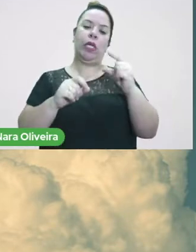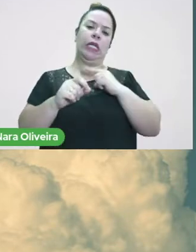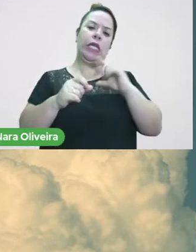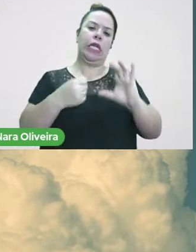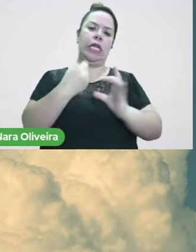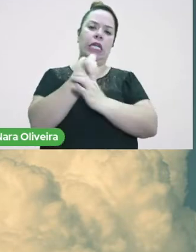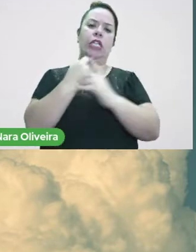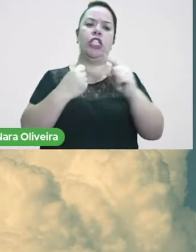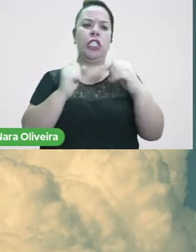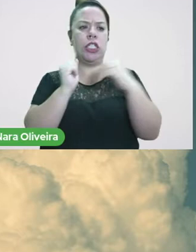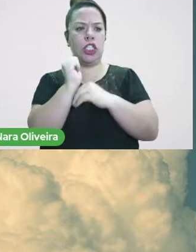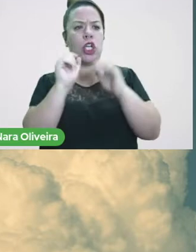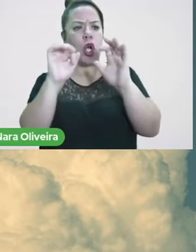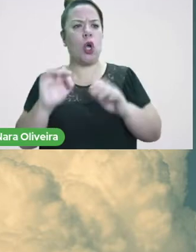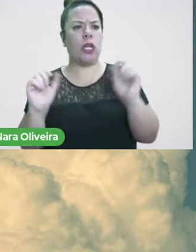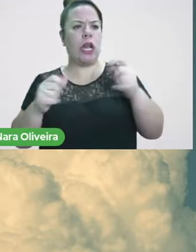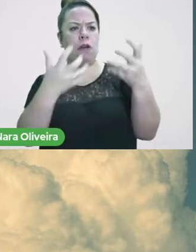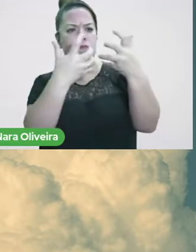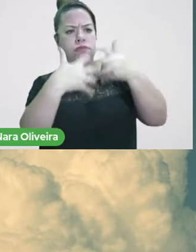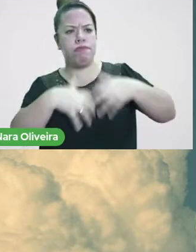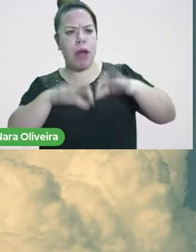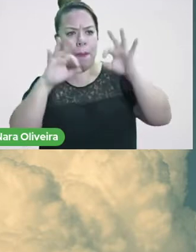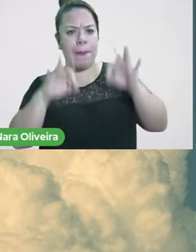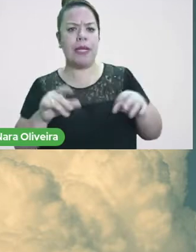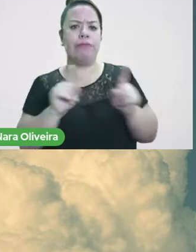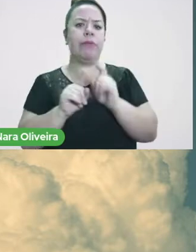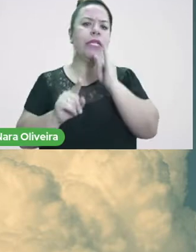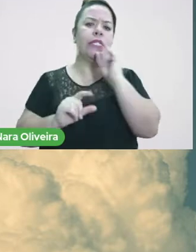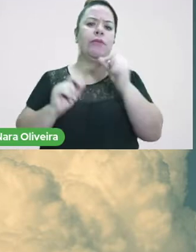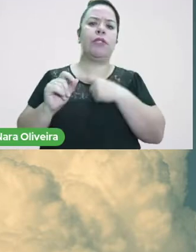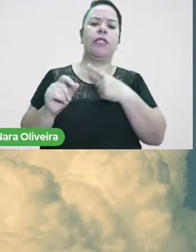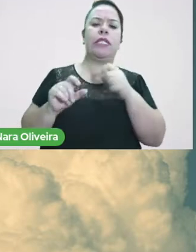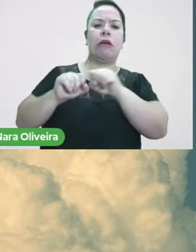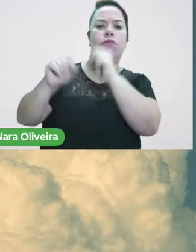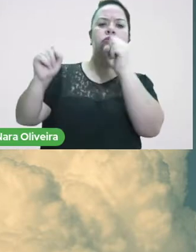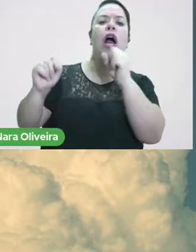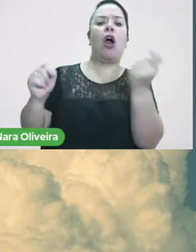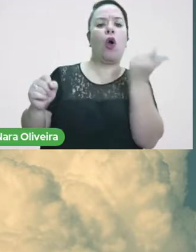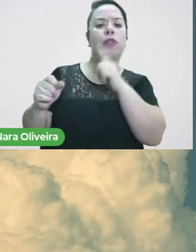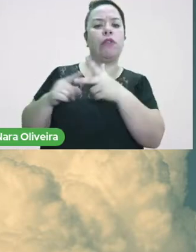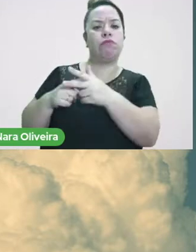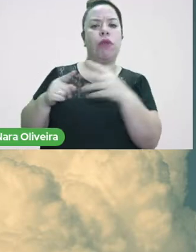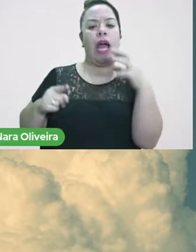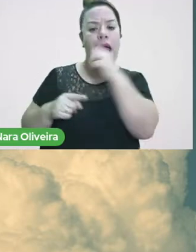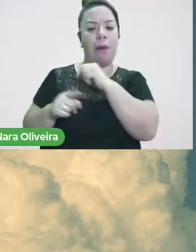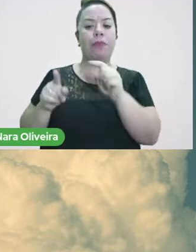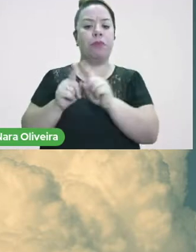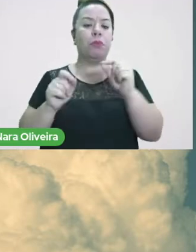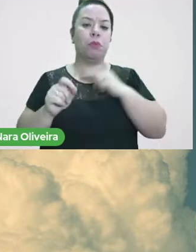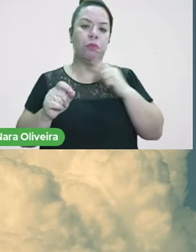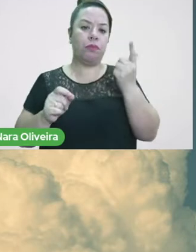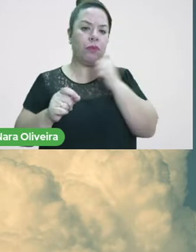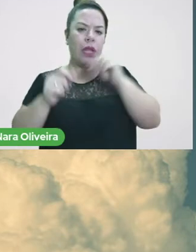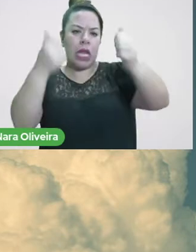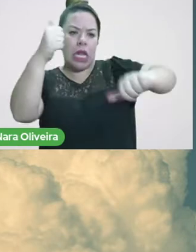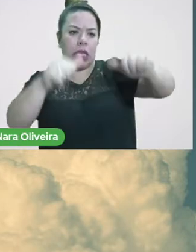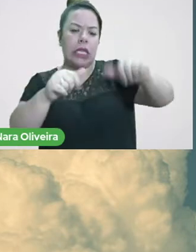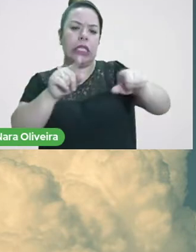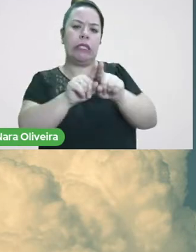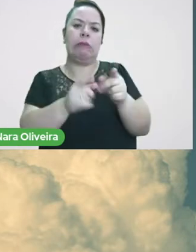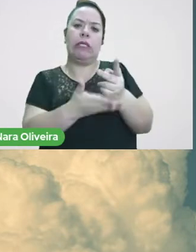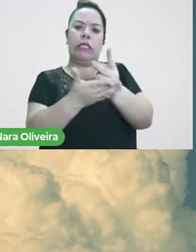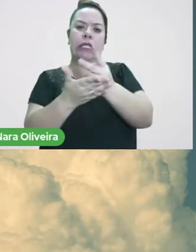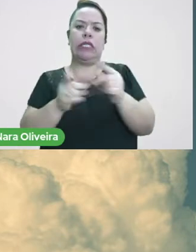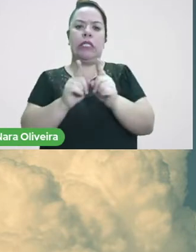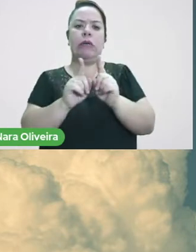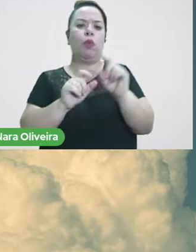está rodando. Se a pipeline quebrar, corrige na hora. O outcome são os reportes de análise estática, de cobertura de teste,